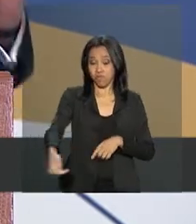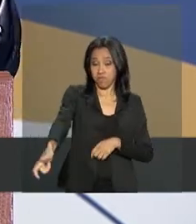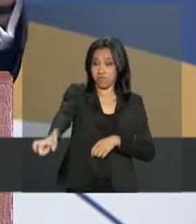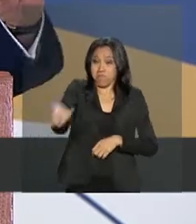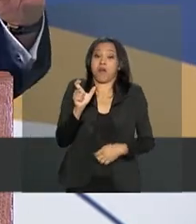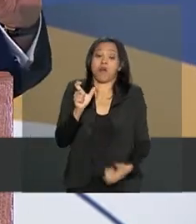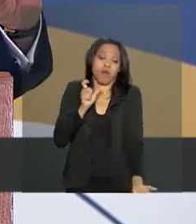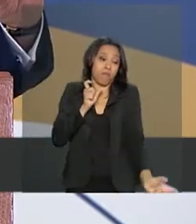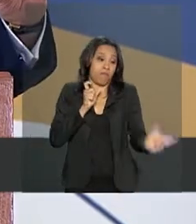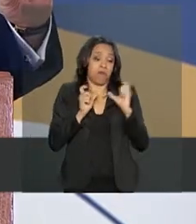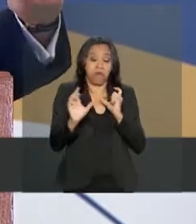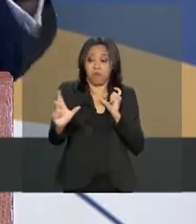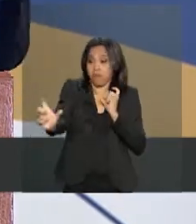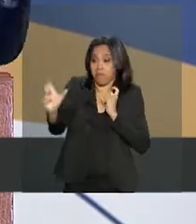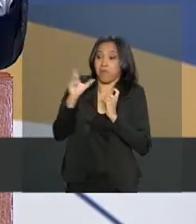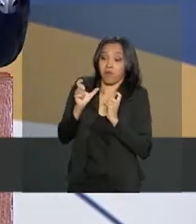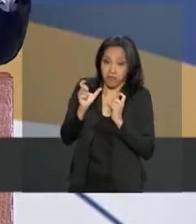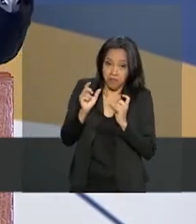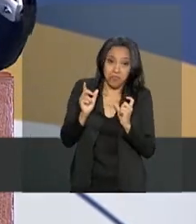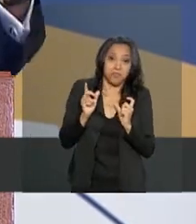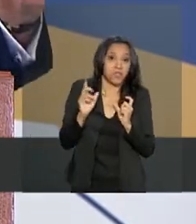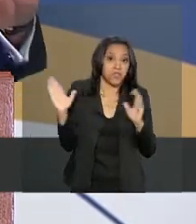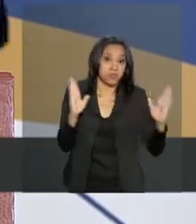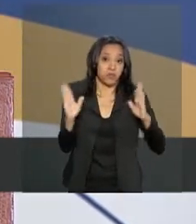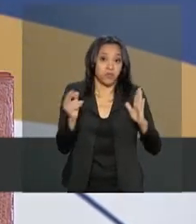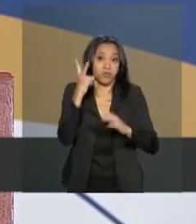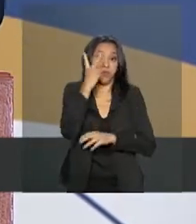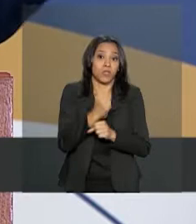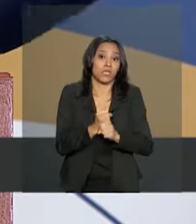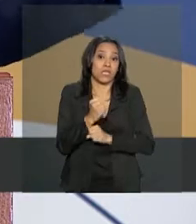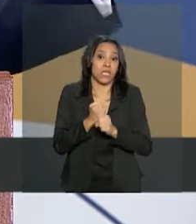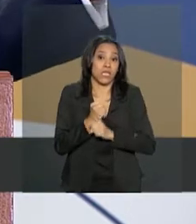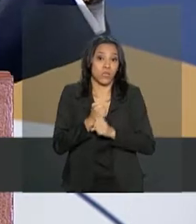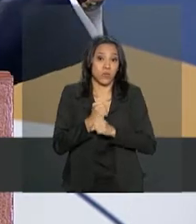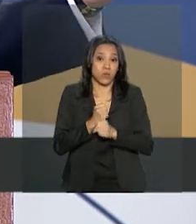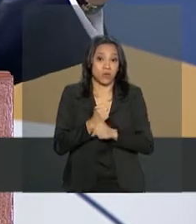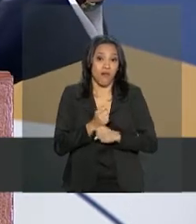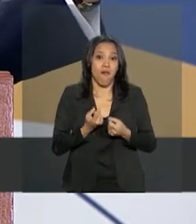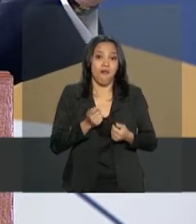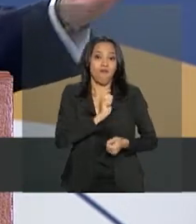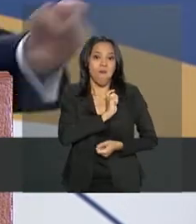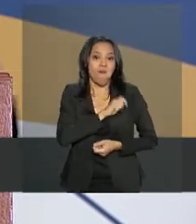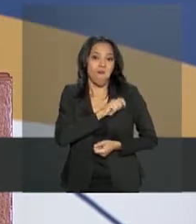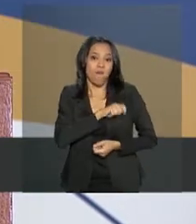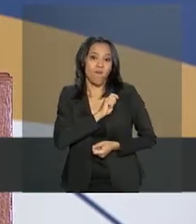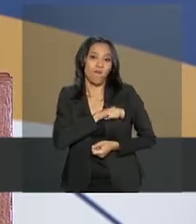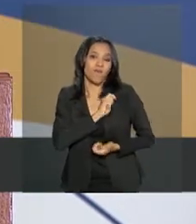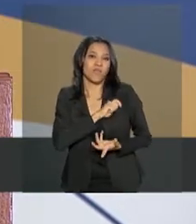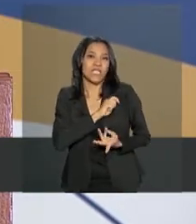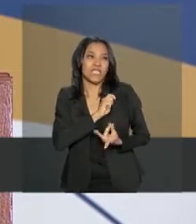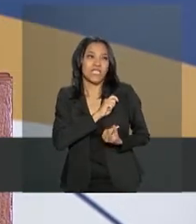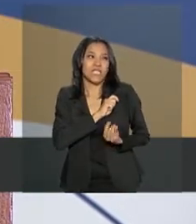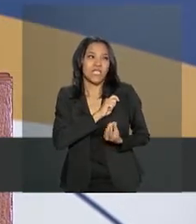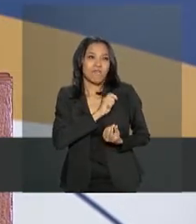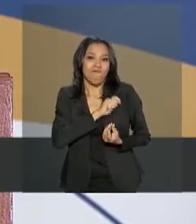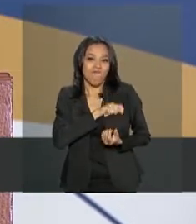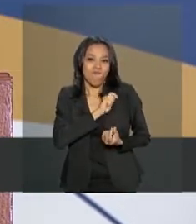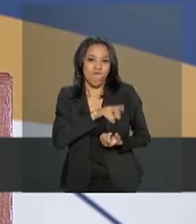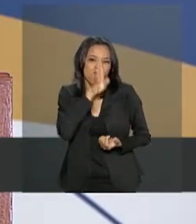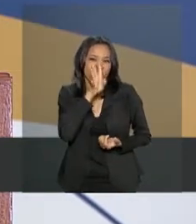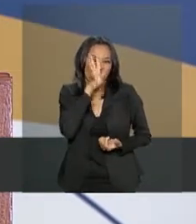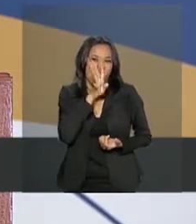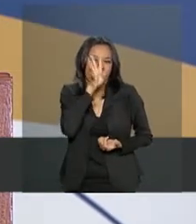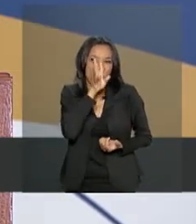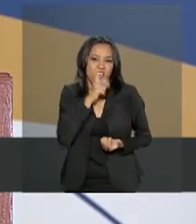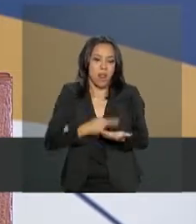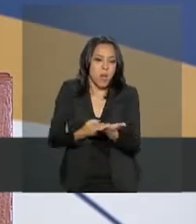ao longo desses dois anos bombardeados com as tramas mas se me permite a expressão forte indecentes que